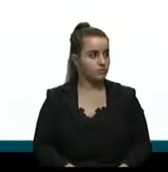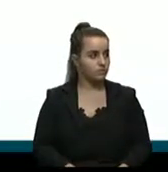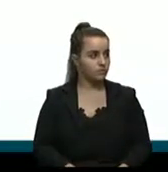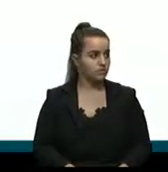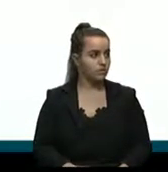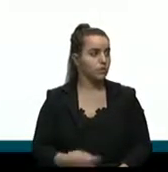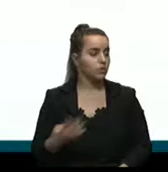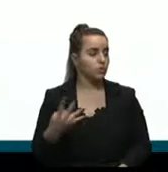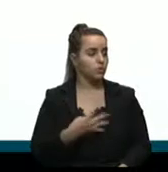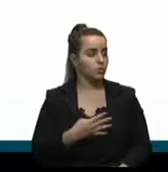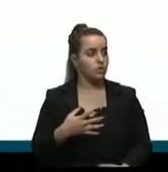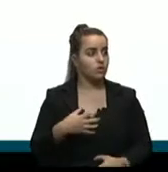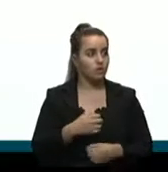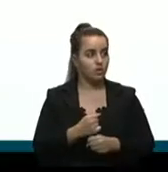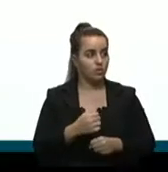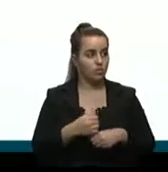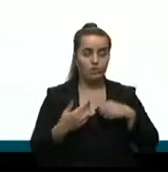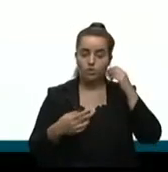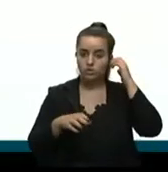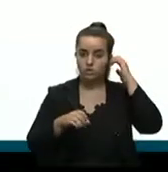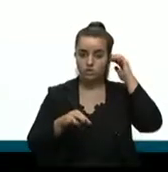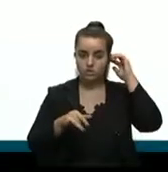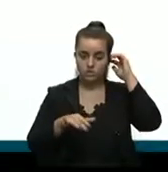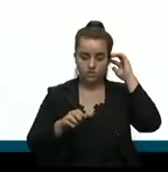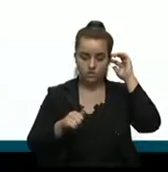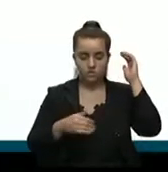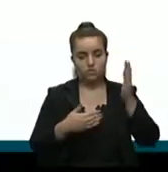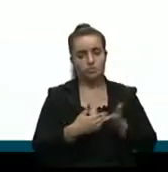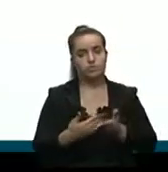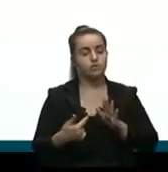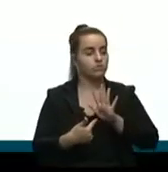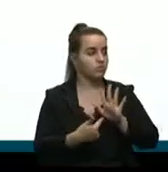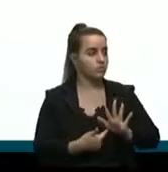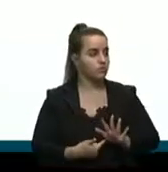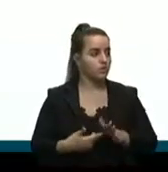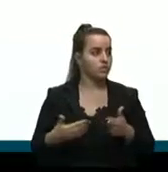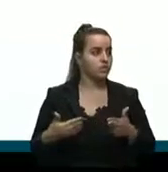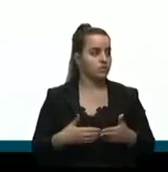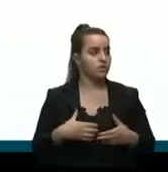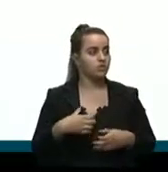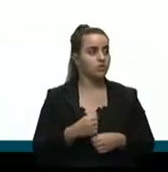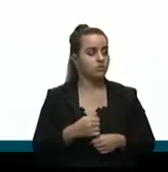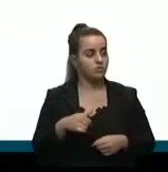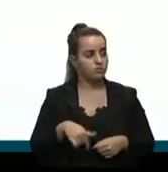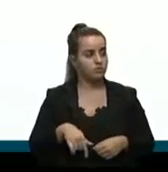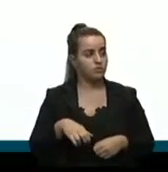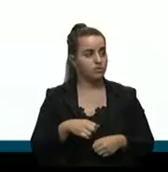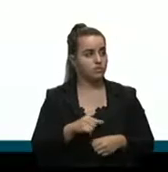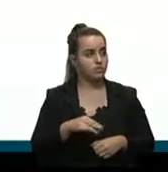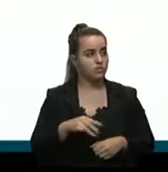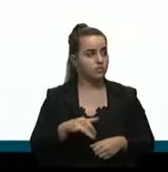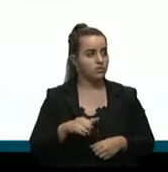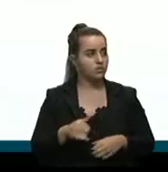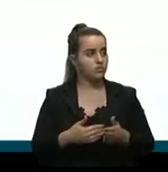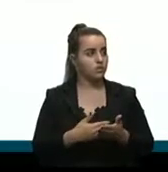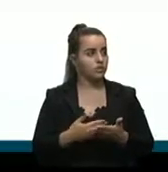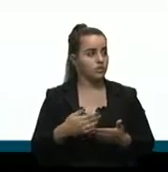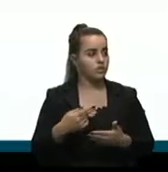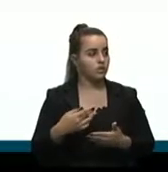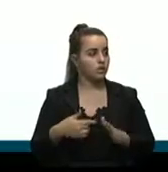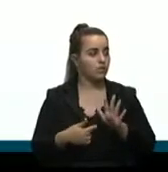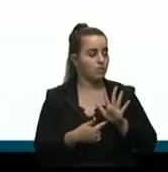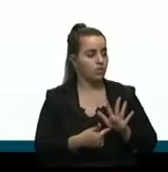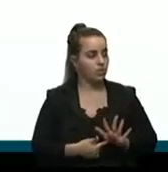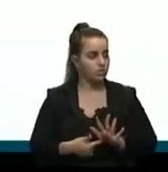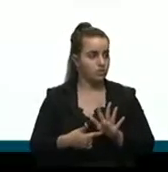Passo 4. Calcular a estatística a partir da amostra. Então, calculando a estatística a partir da amostra, ou